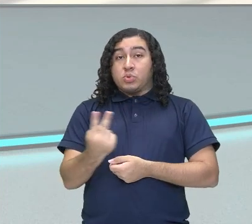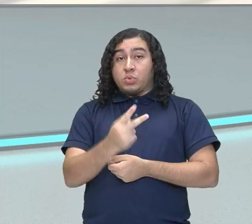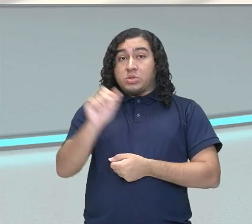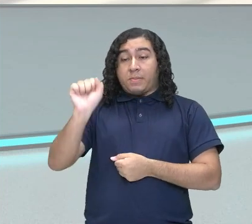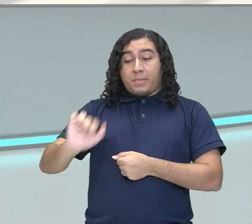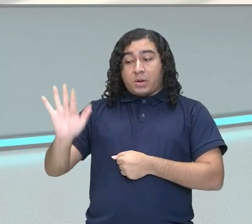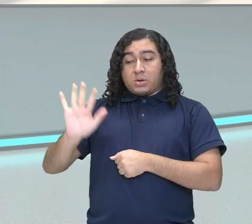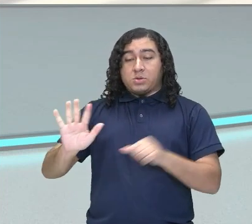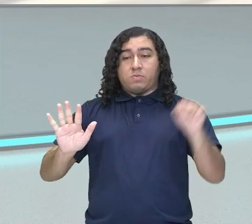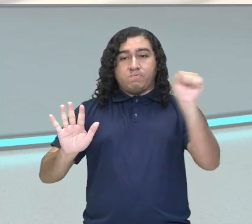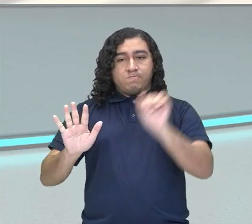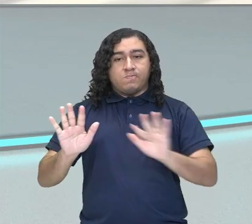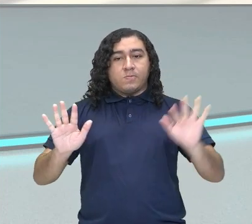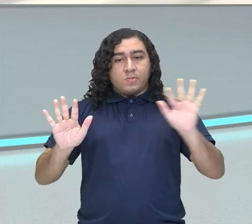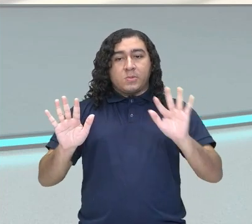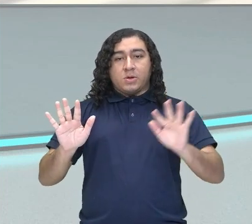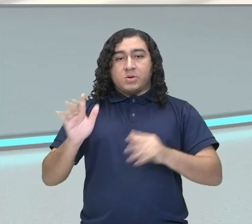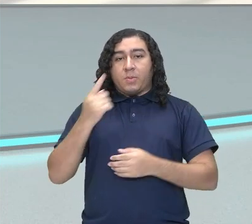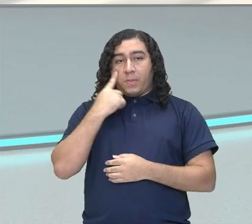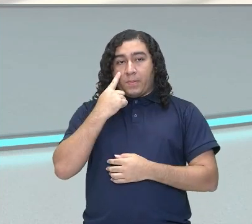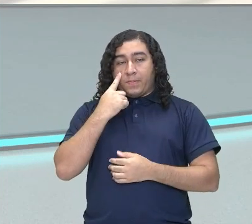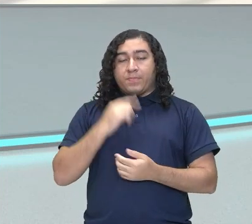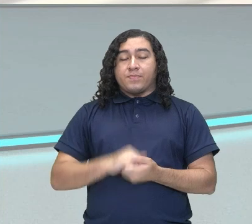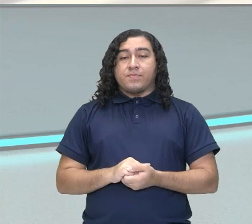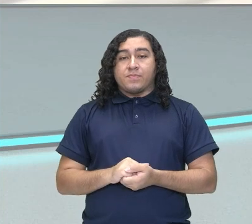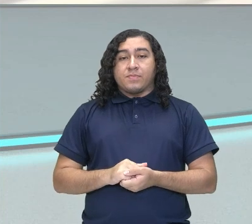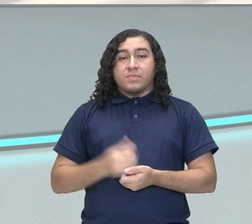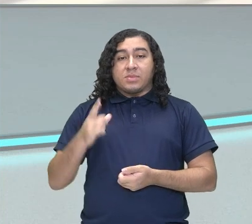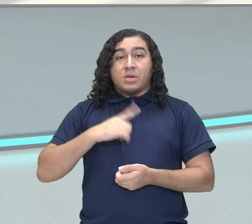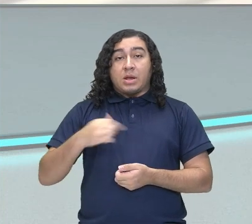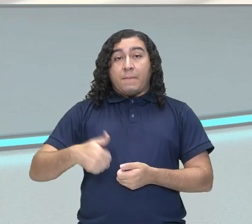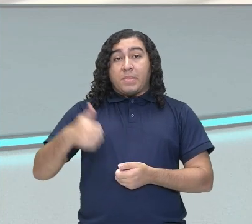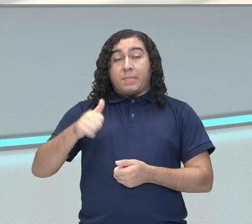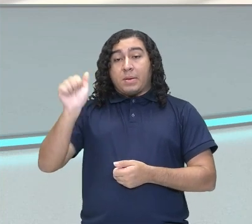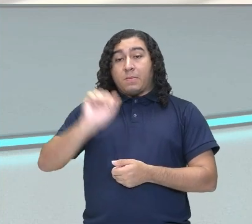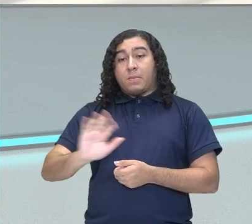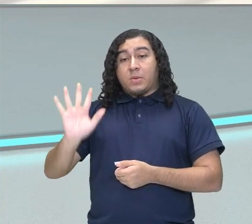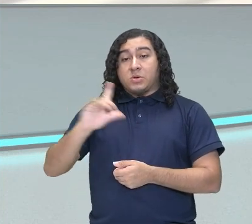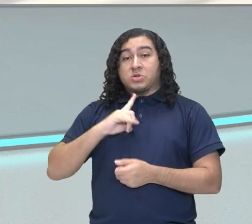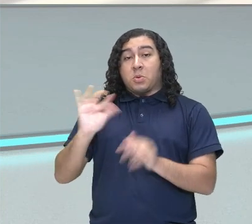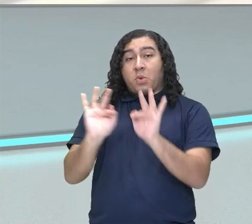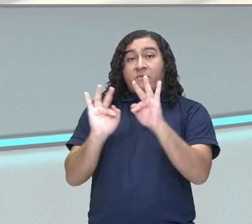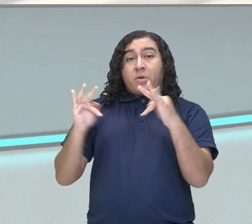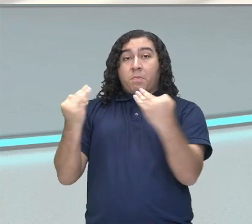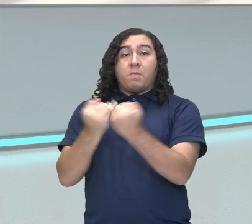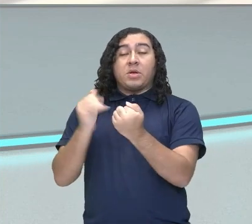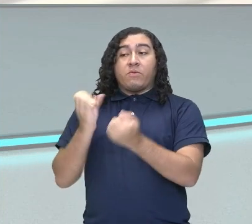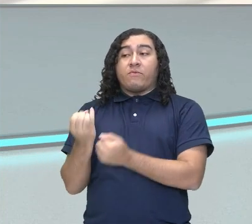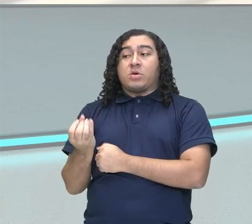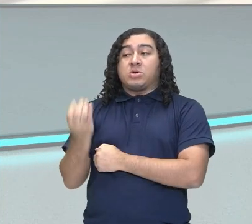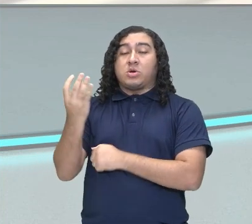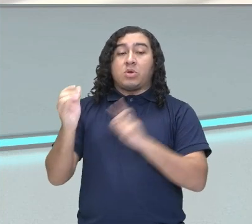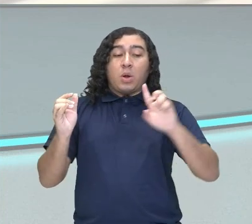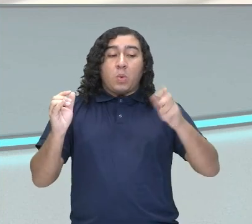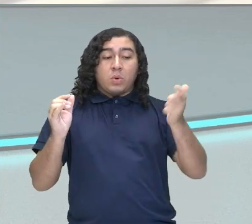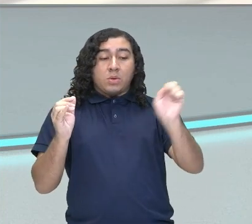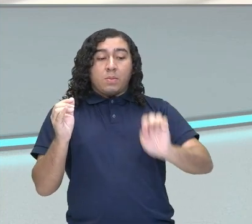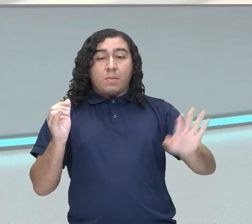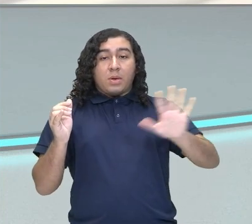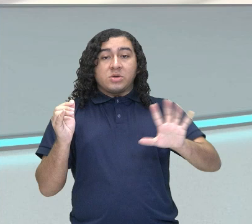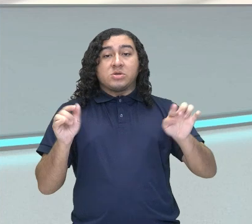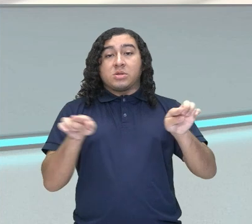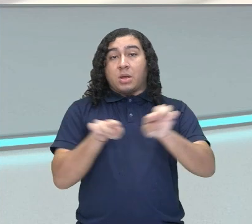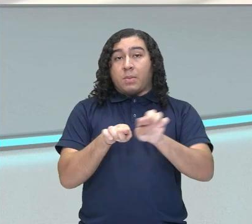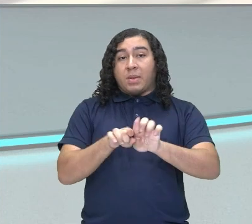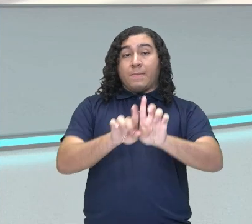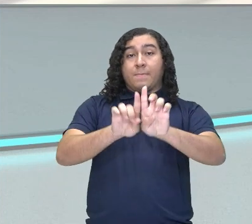imagens. Nesta imagem aqui nós temos uma família viajando e aqui também, mas tem uma diferença. Nesta imagem aqui, a